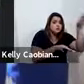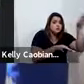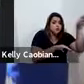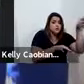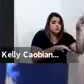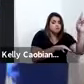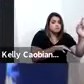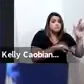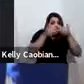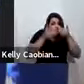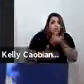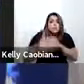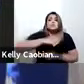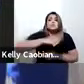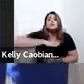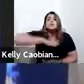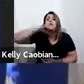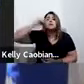iniciou.